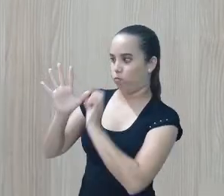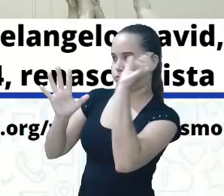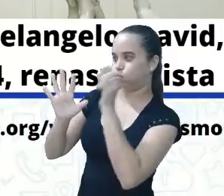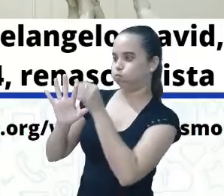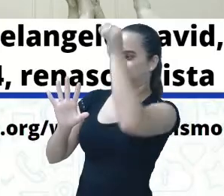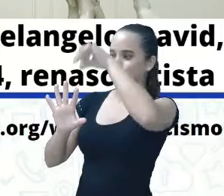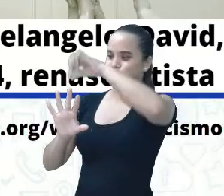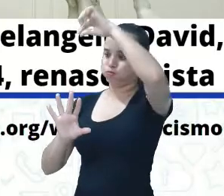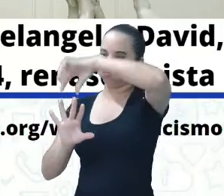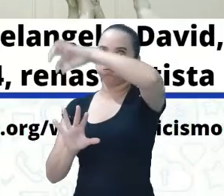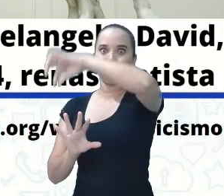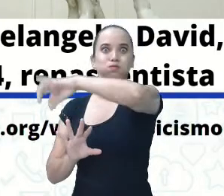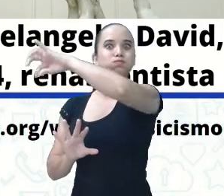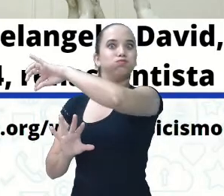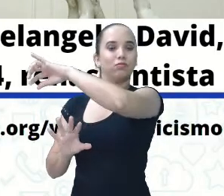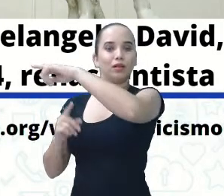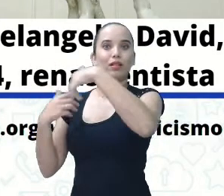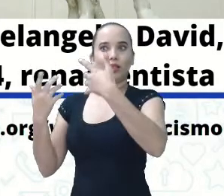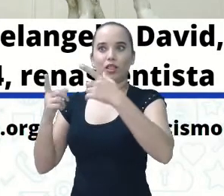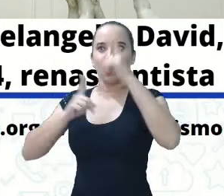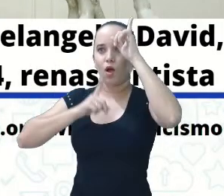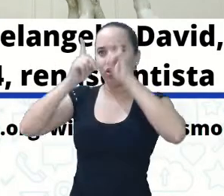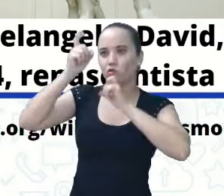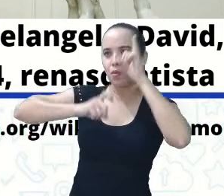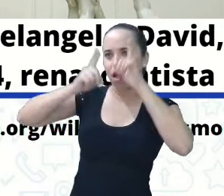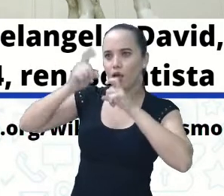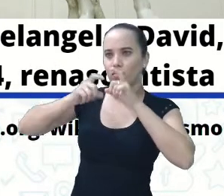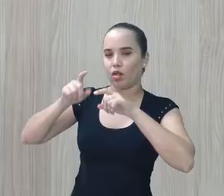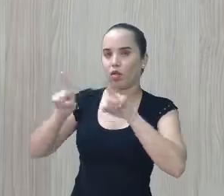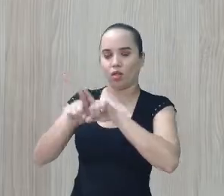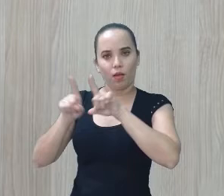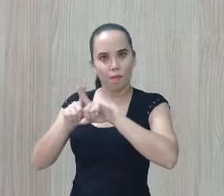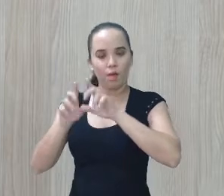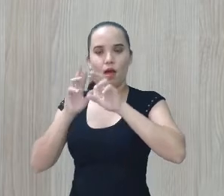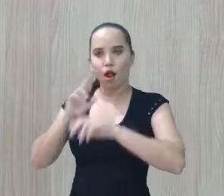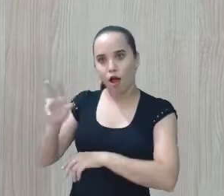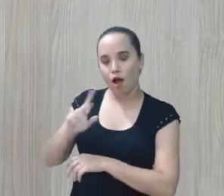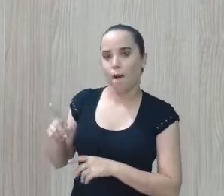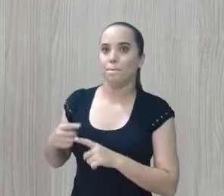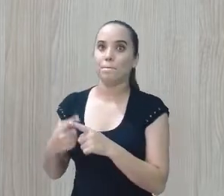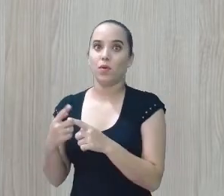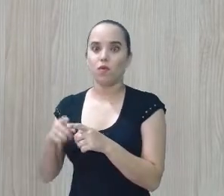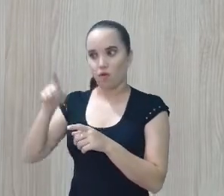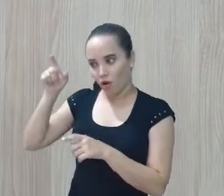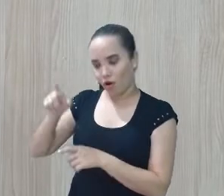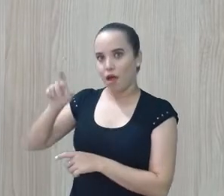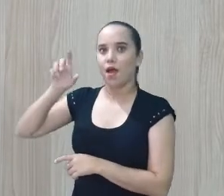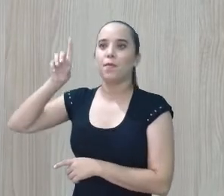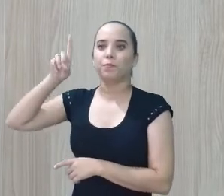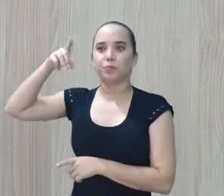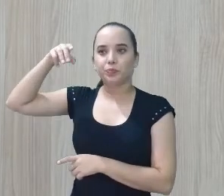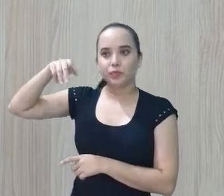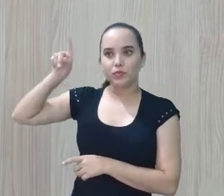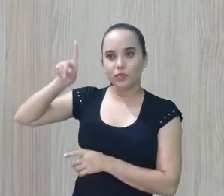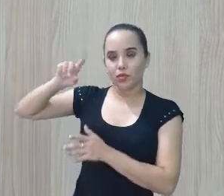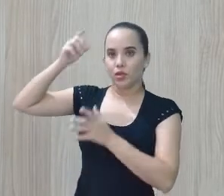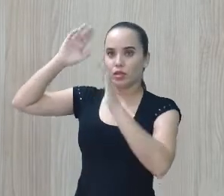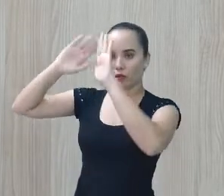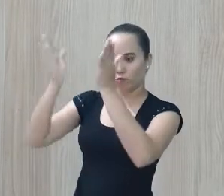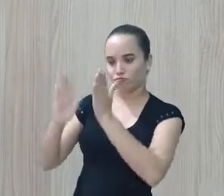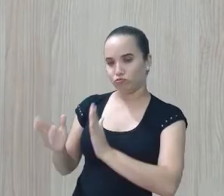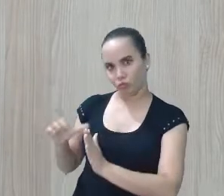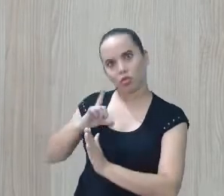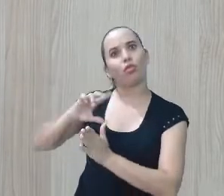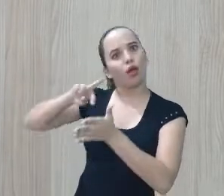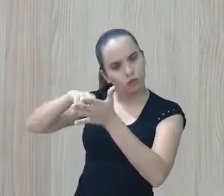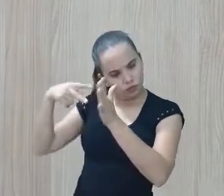já tem alguma emoção. Isso. Não é por acaso essa mão grande, não é porque ele não sabia fazer, que Michelangelo é genial. Pois é. Né? Isso aí mas tem um